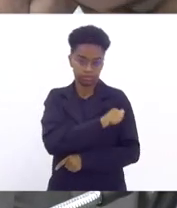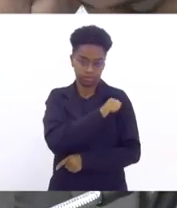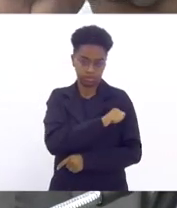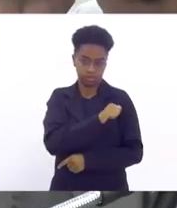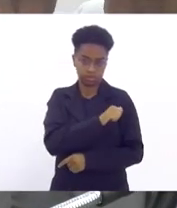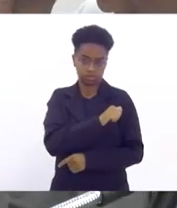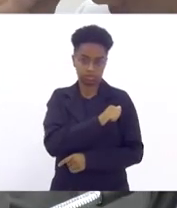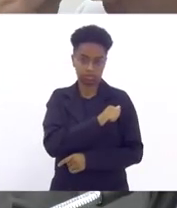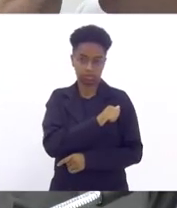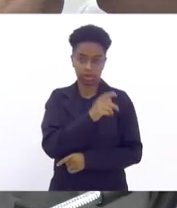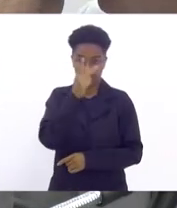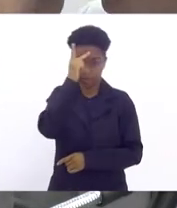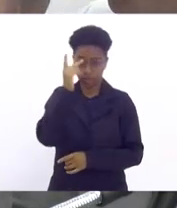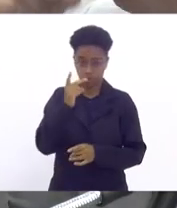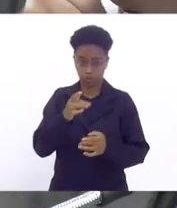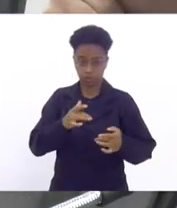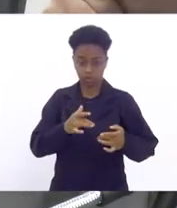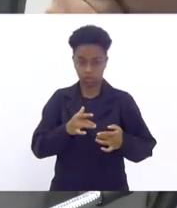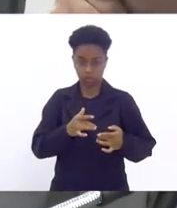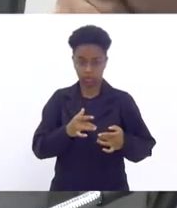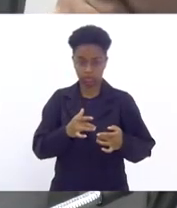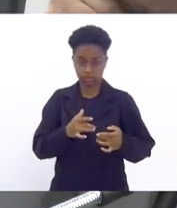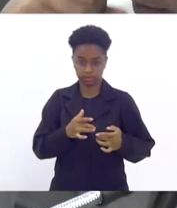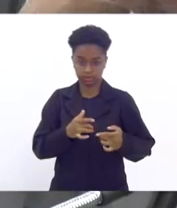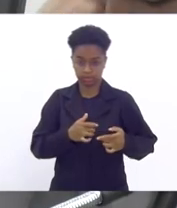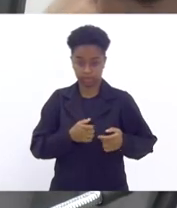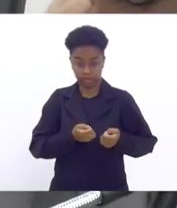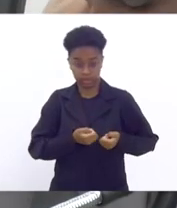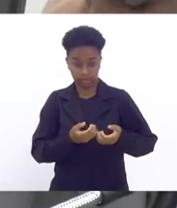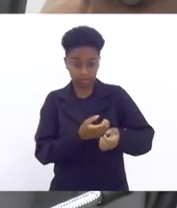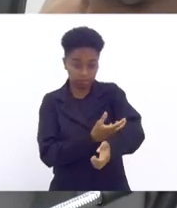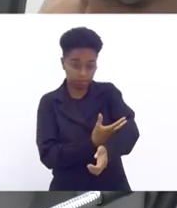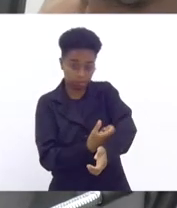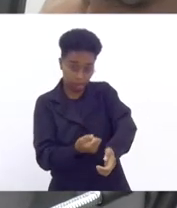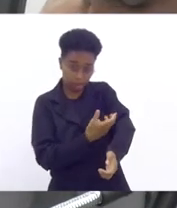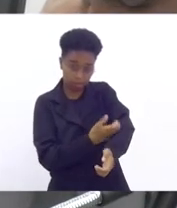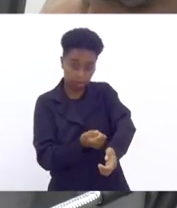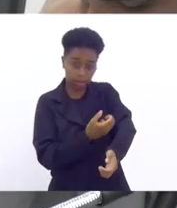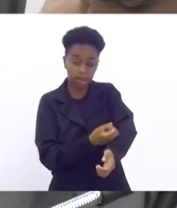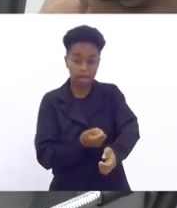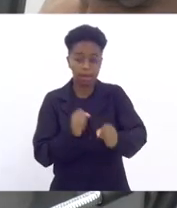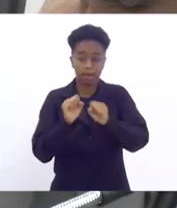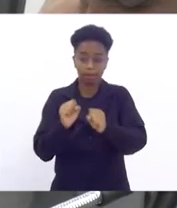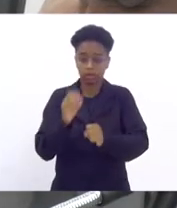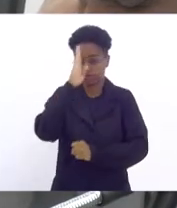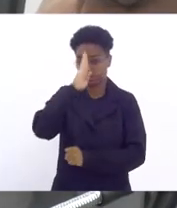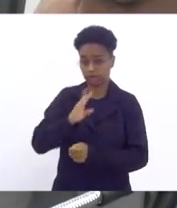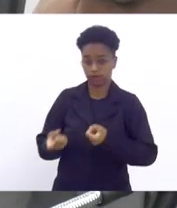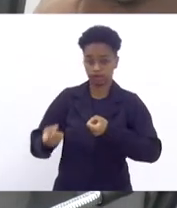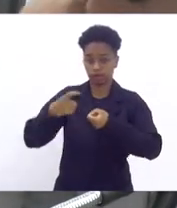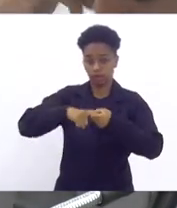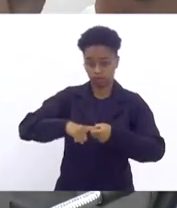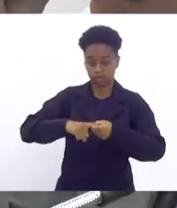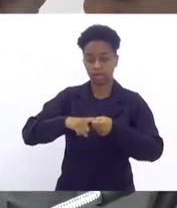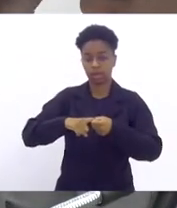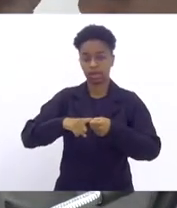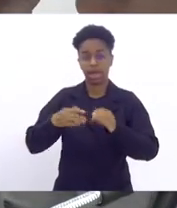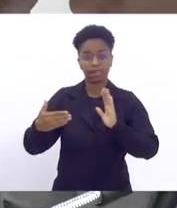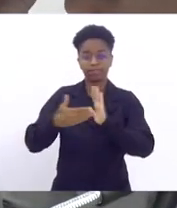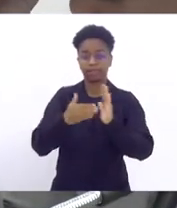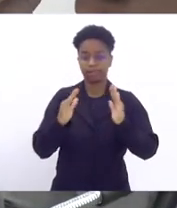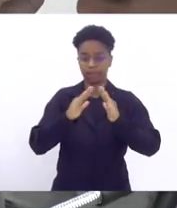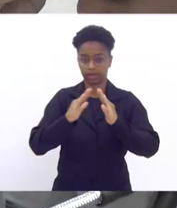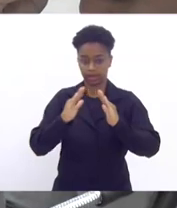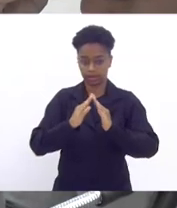doador de sangue do pagamento de passagem de retorno até a residência deste nos Transportes Coletivos intermunicipais no estado do Rio de Janeiro